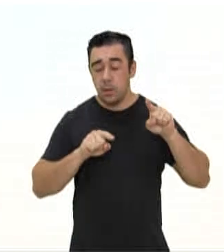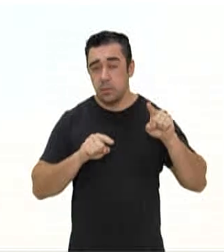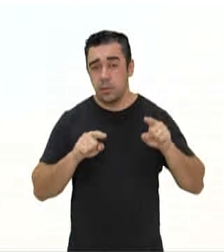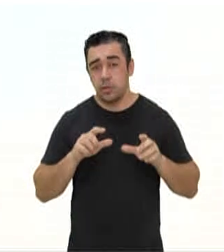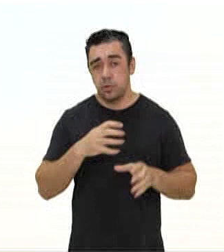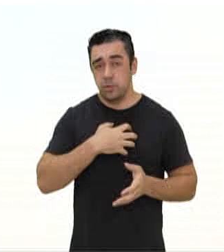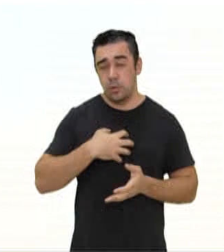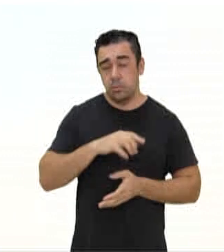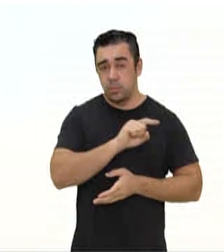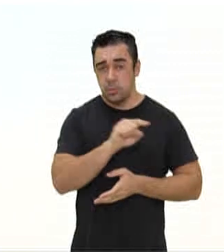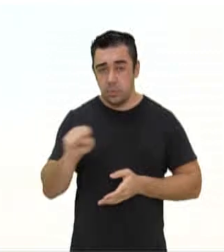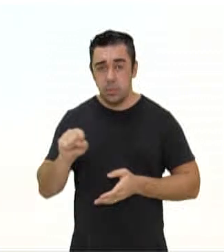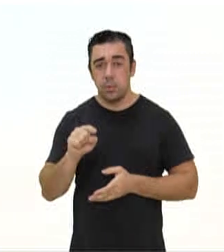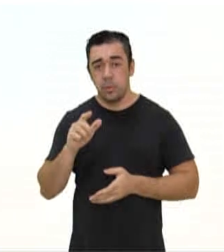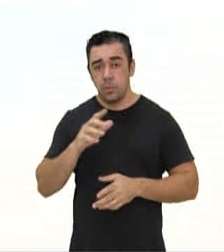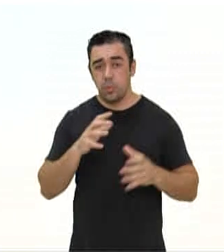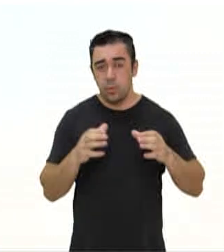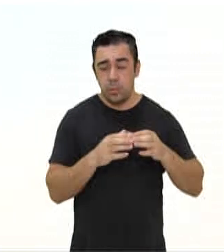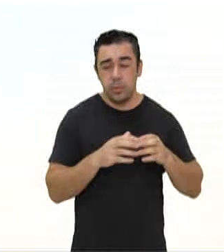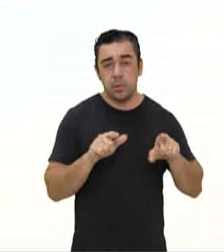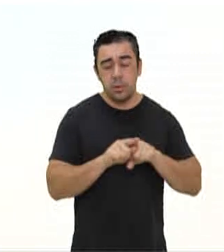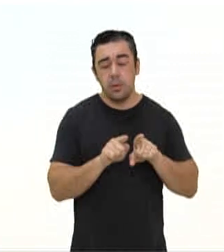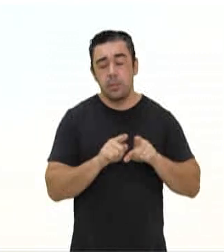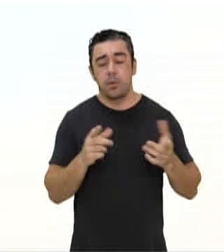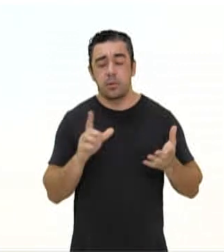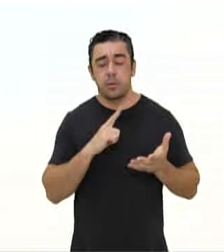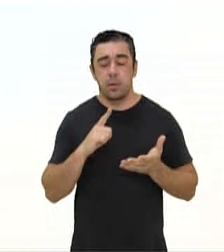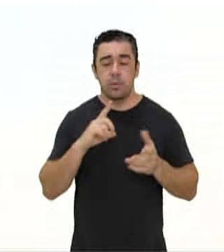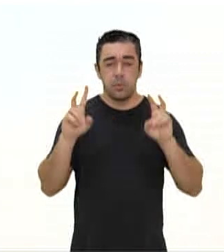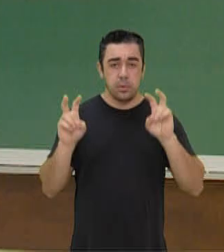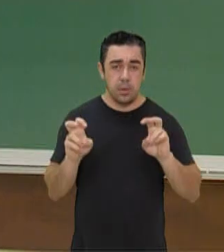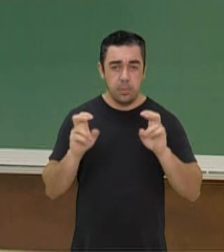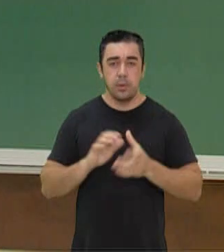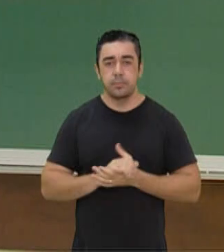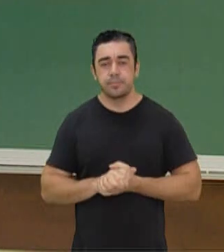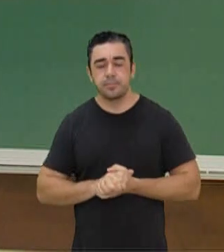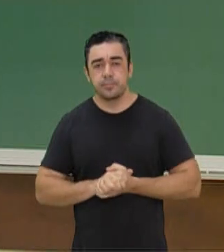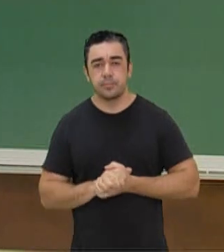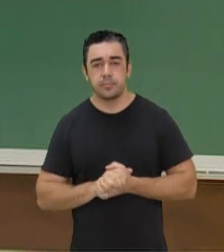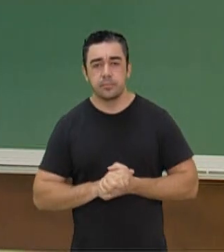o público, o veículo e o tema abordado. Então veja,